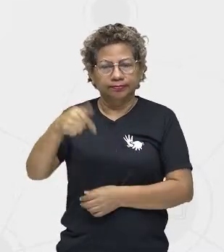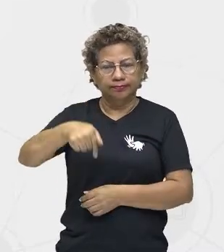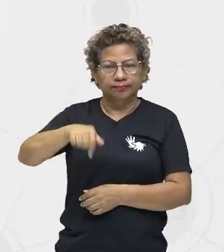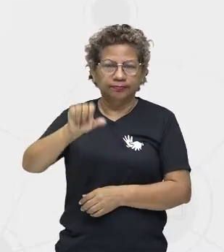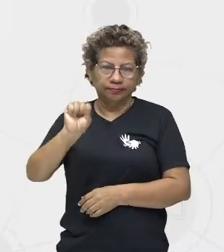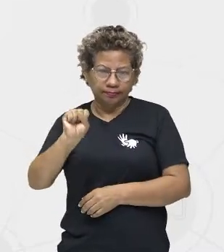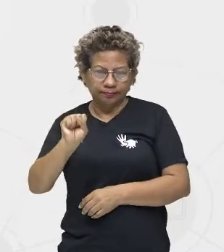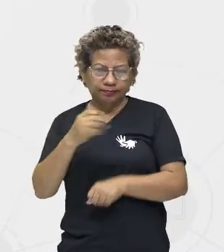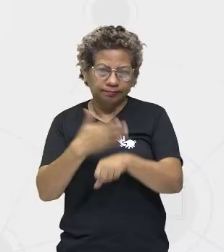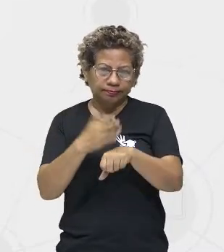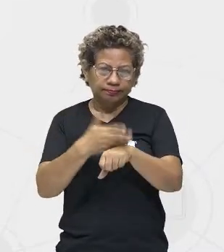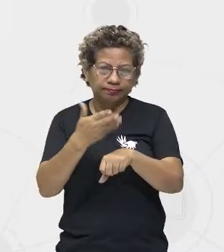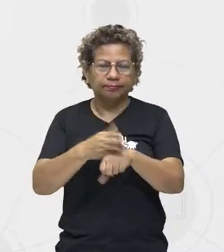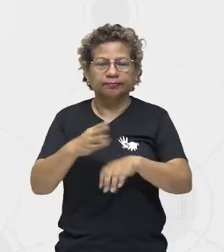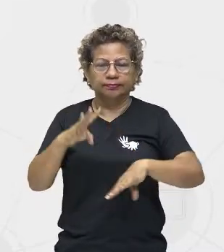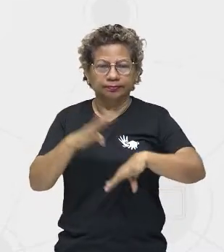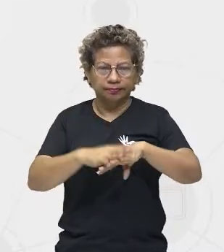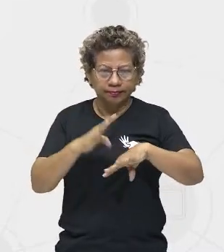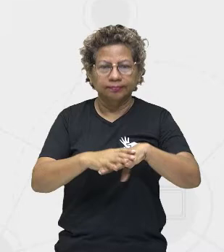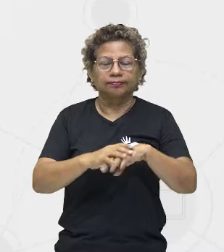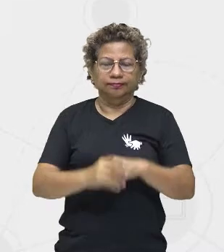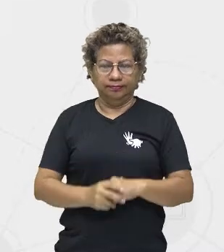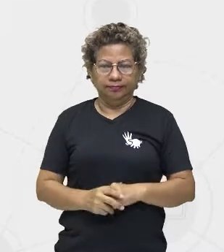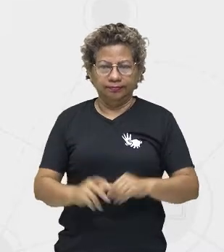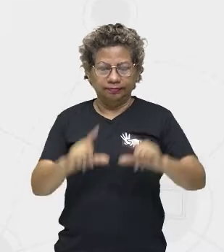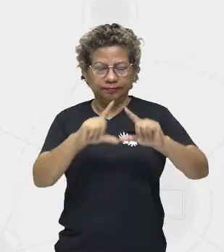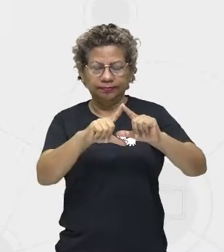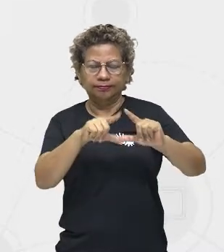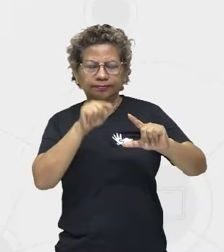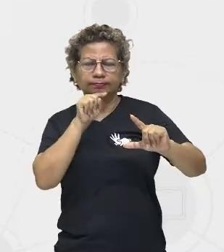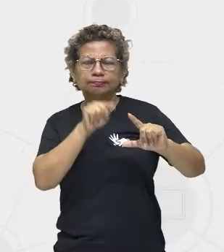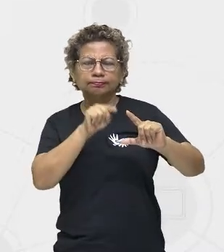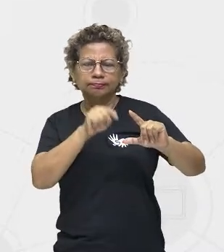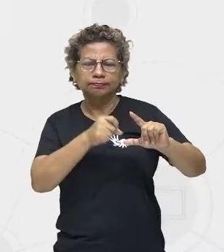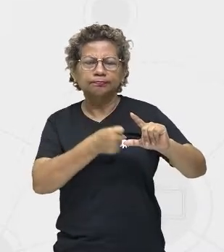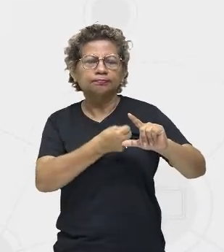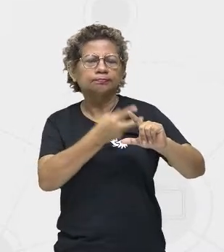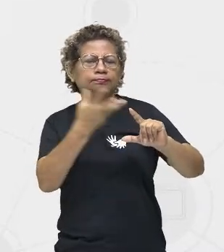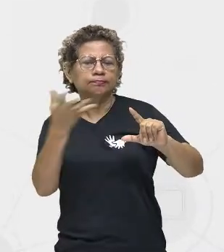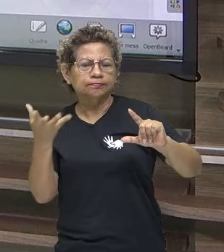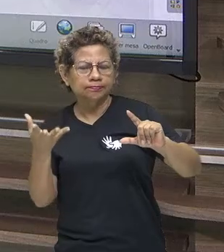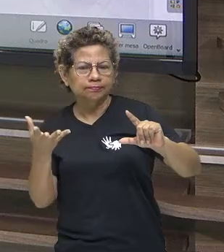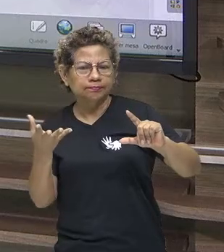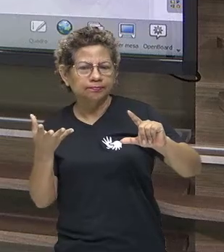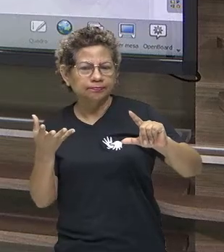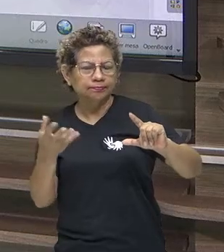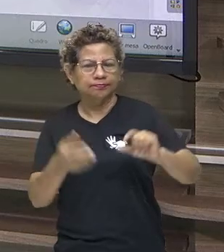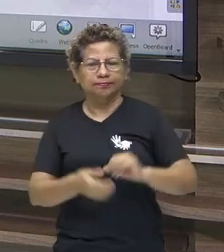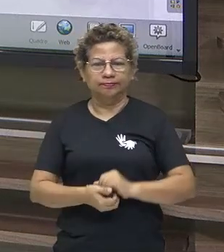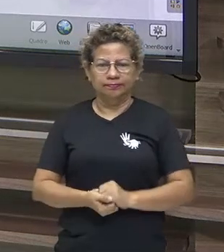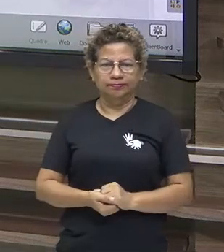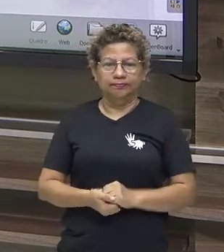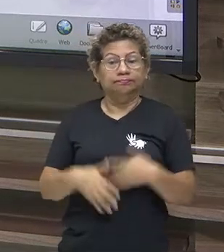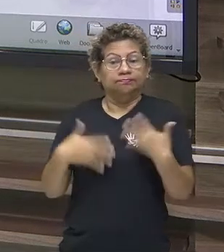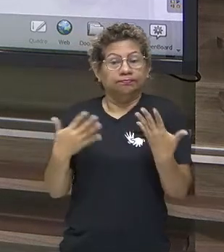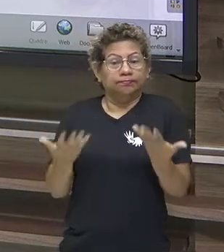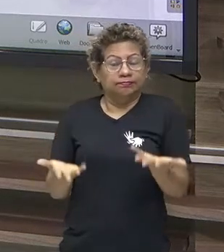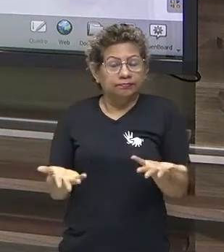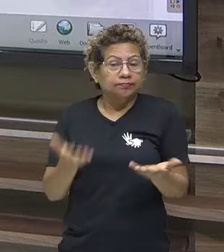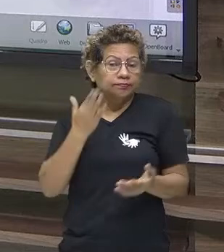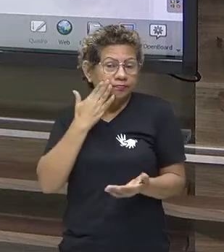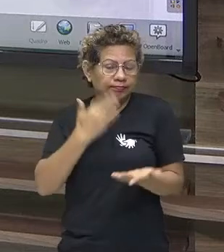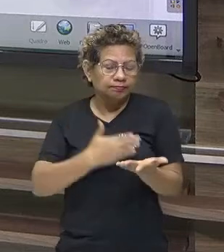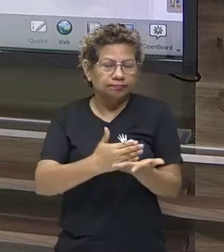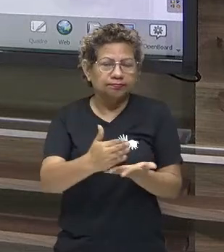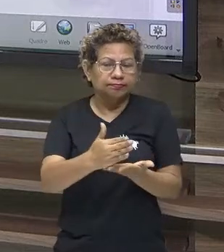praticando matemática. Triângulos, pontos notáveis de um triângulo. Muito bem, vamos dar